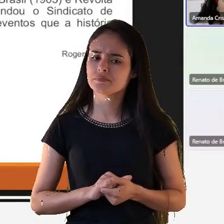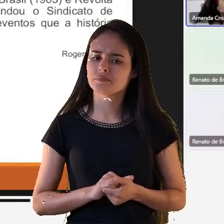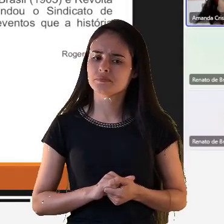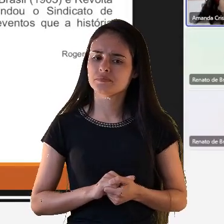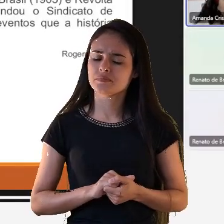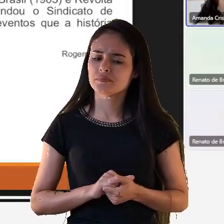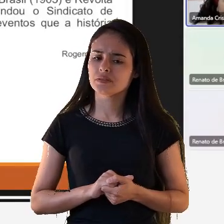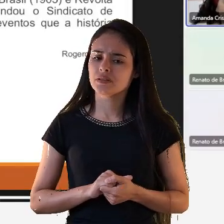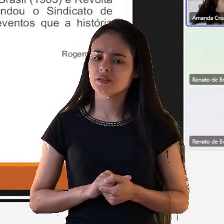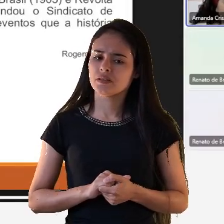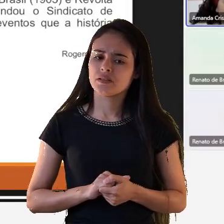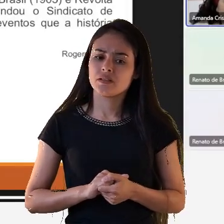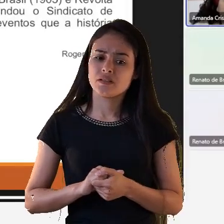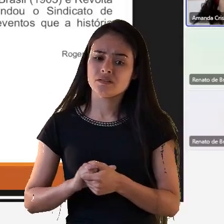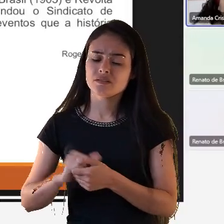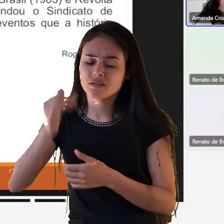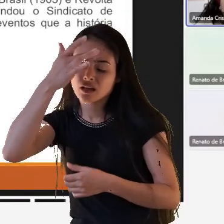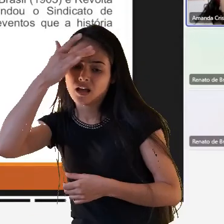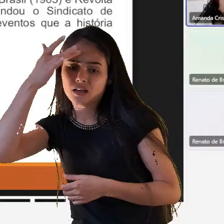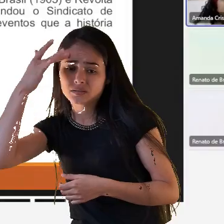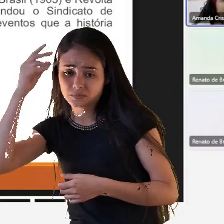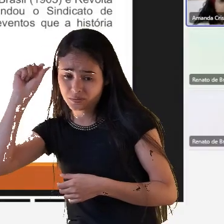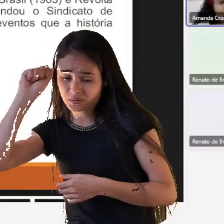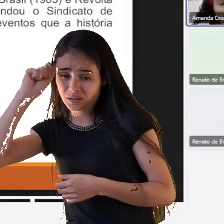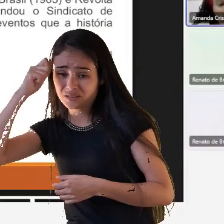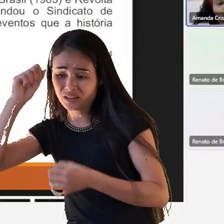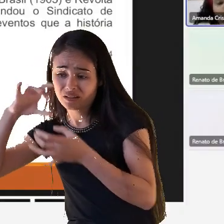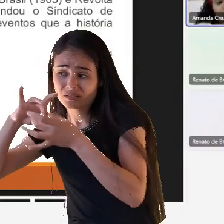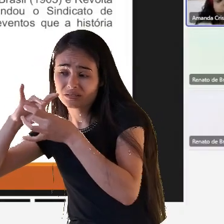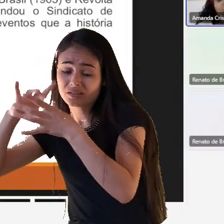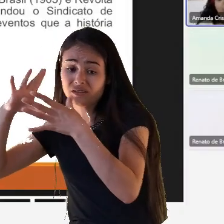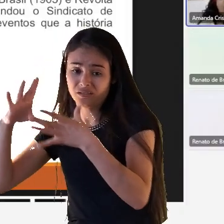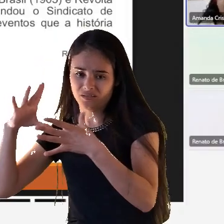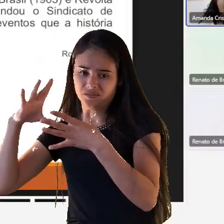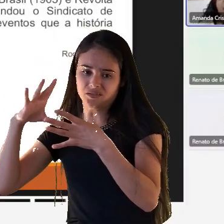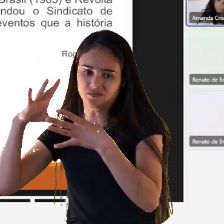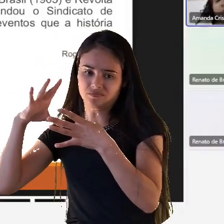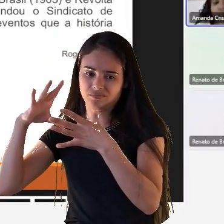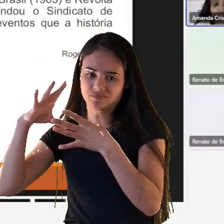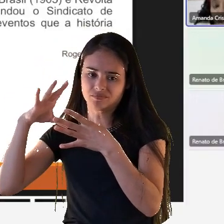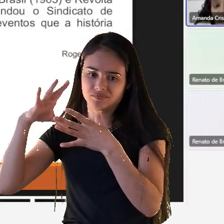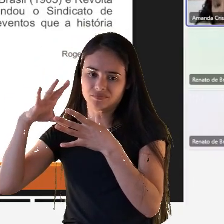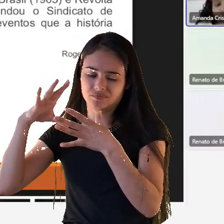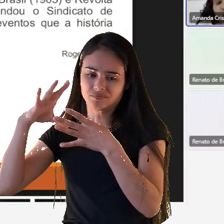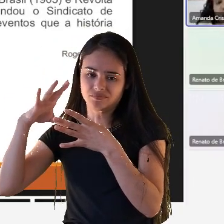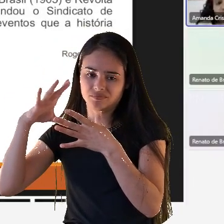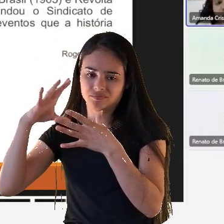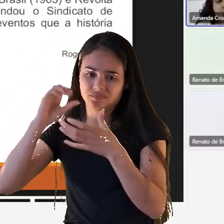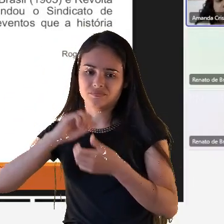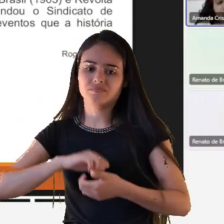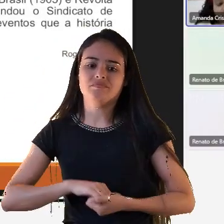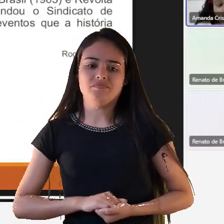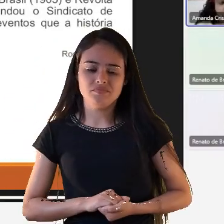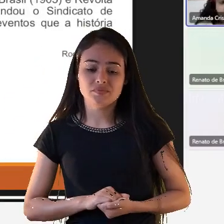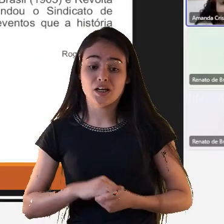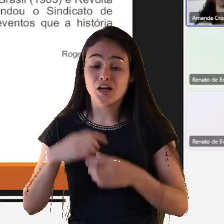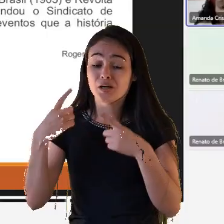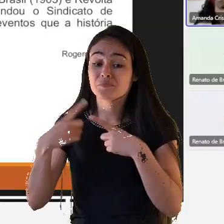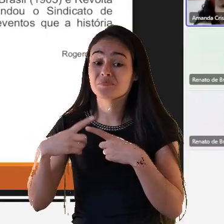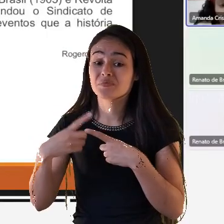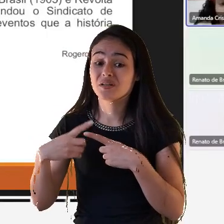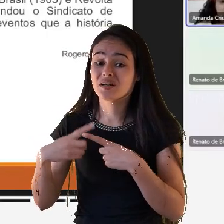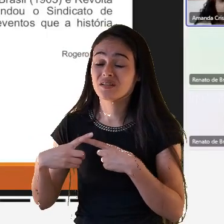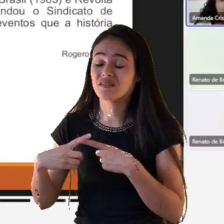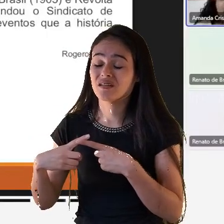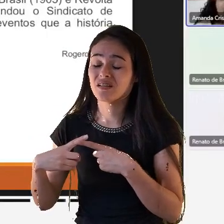assim desproporcionais, né? Então eles fazem essa revolta também para lutarem por melhores condições de